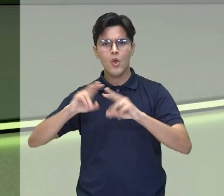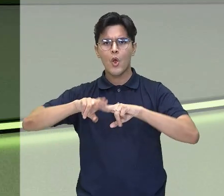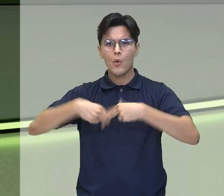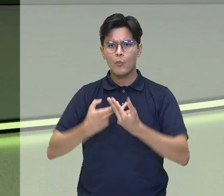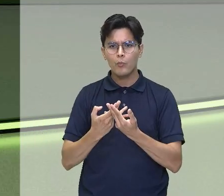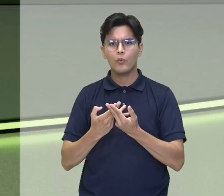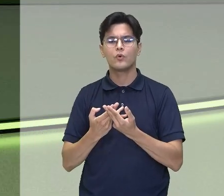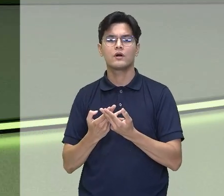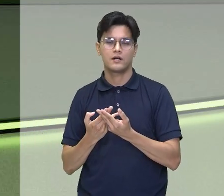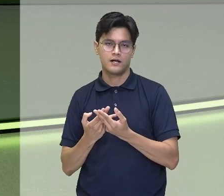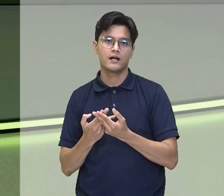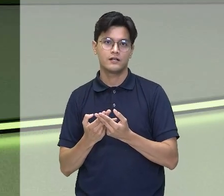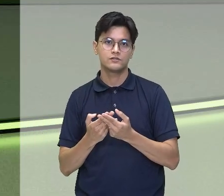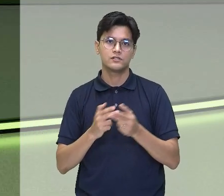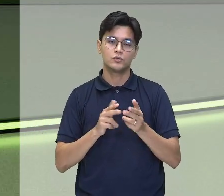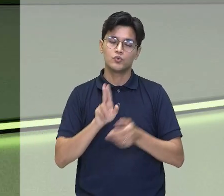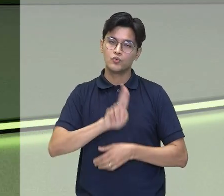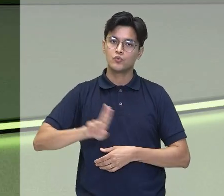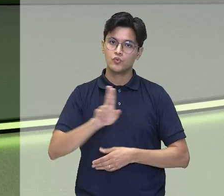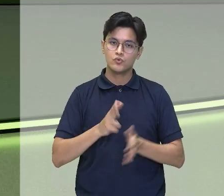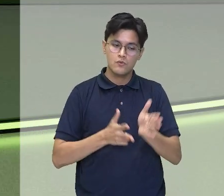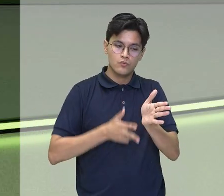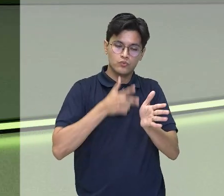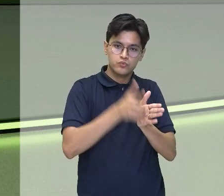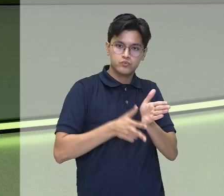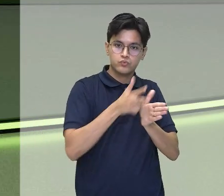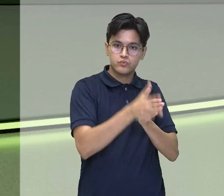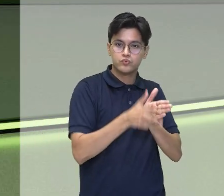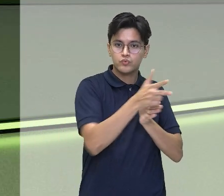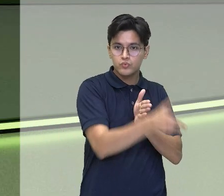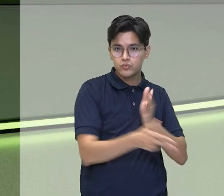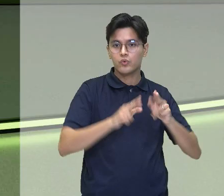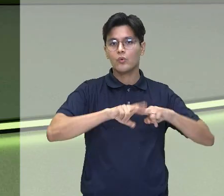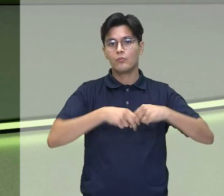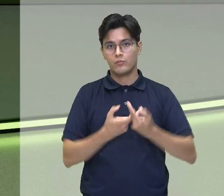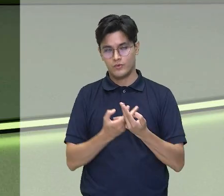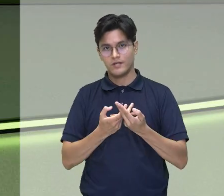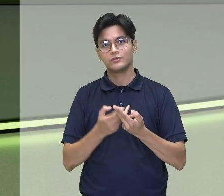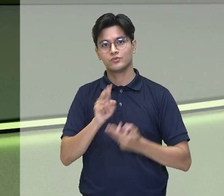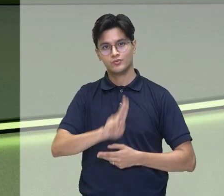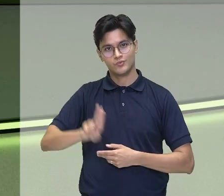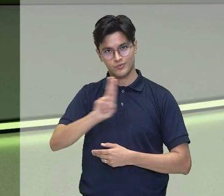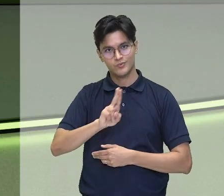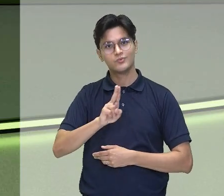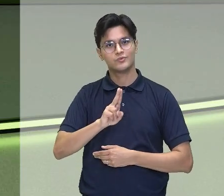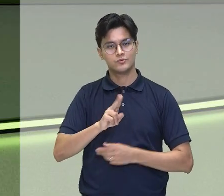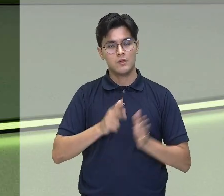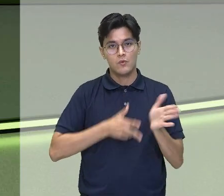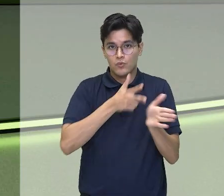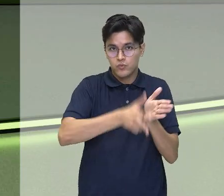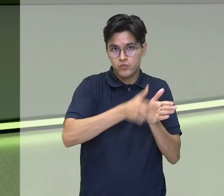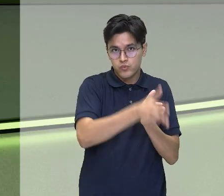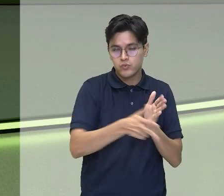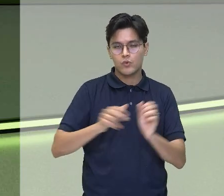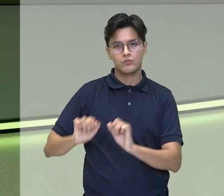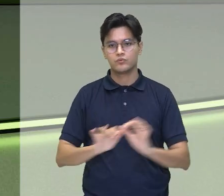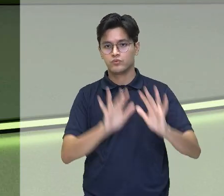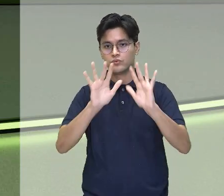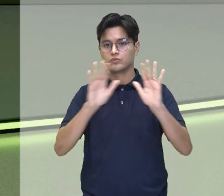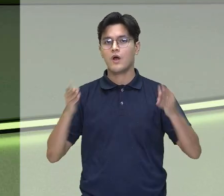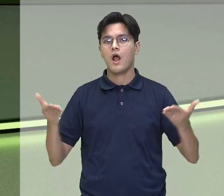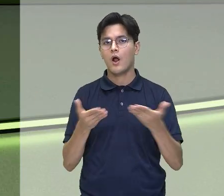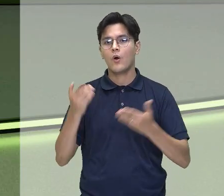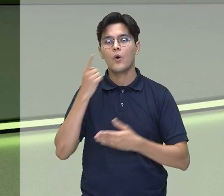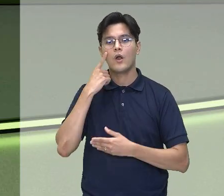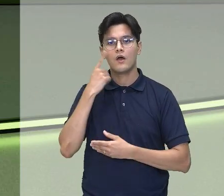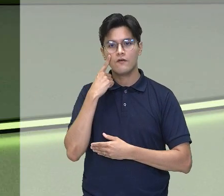das linhas ferroviárias, devido ao desenvolvimento dos trens a vapor, certo? Então, vamos observar aí o impacto